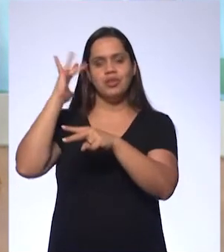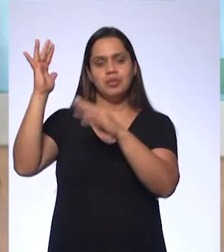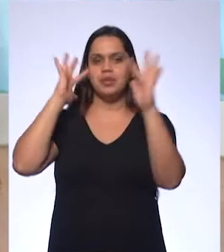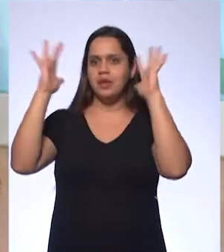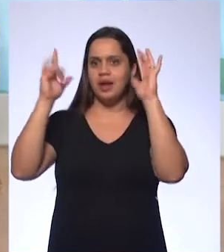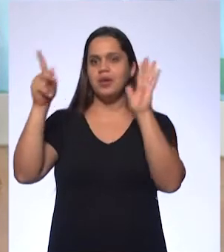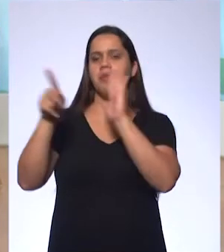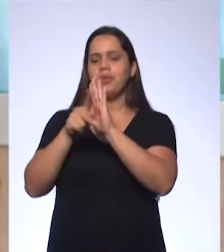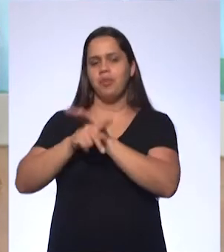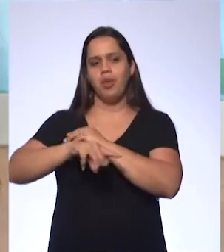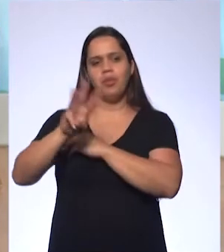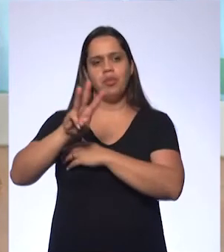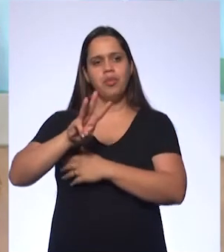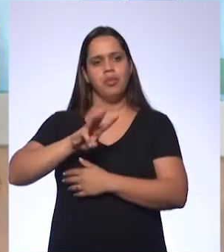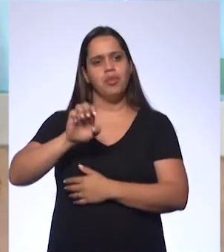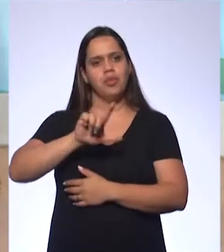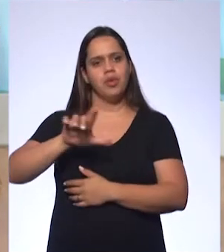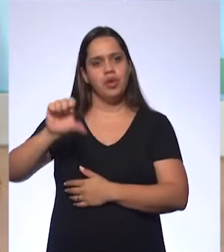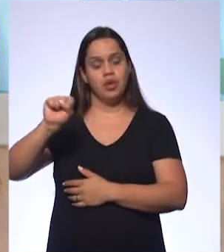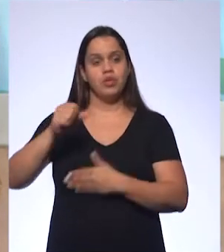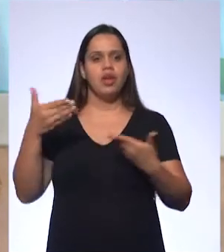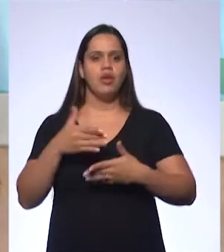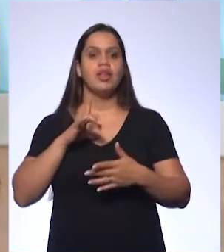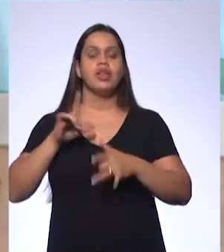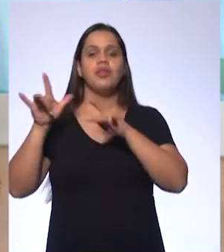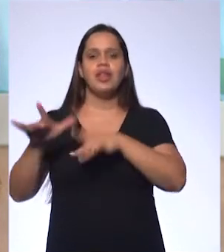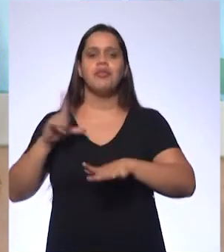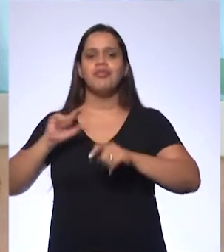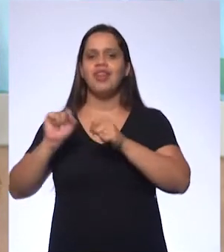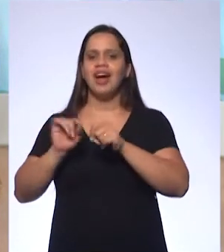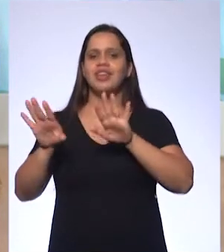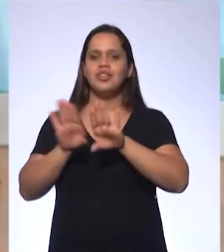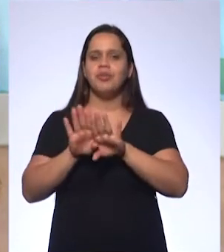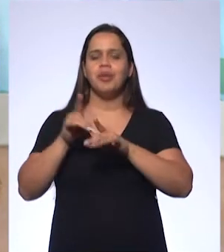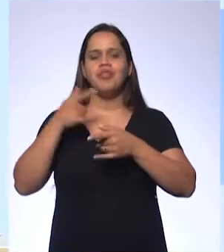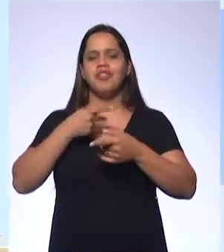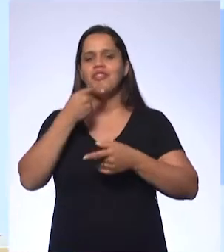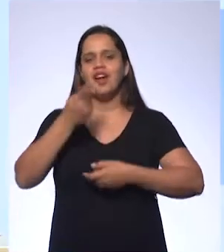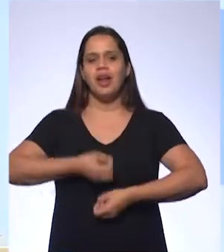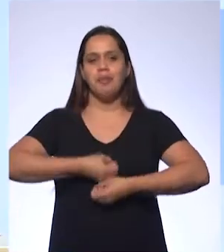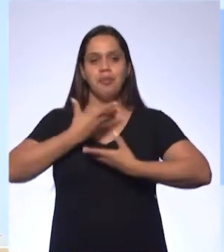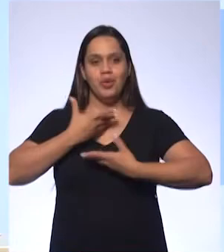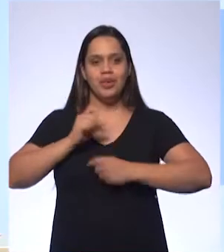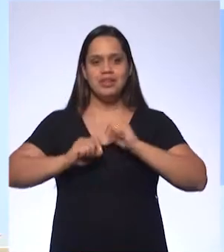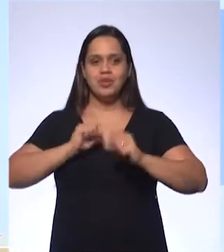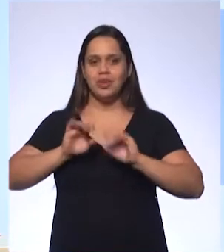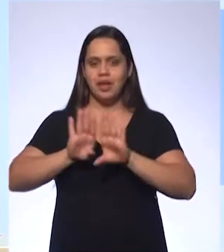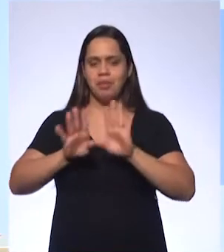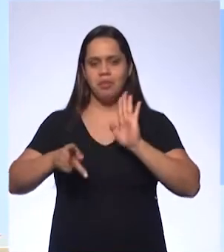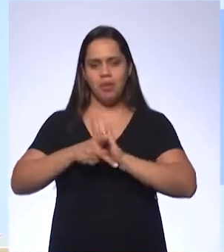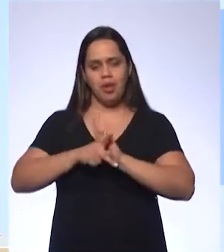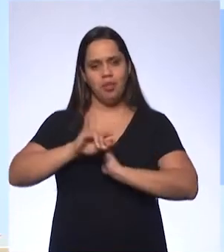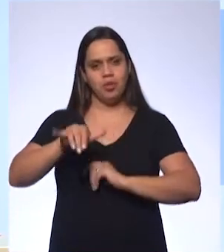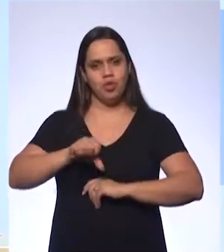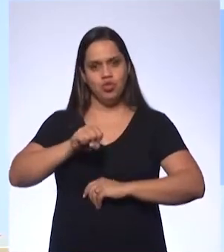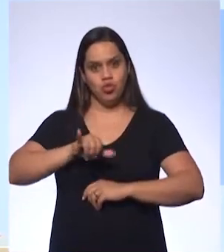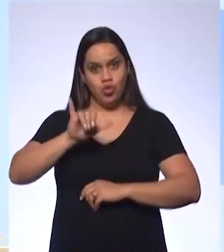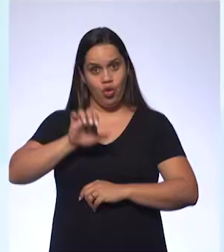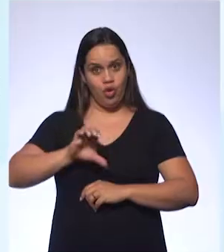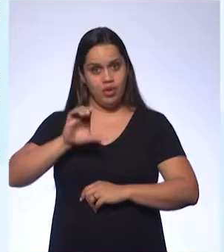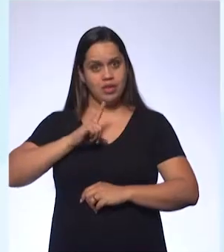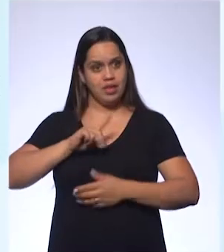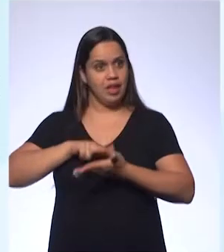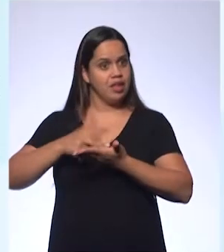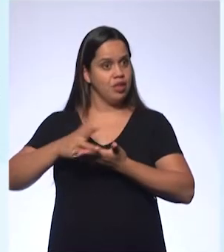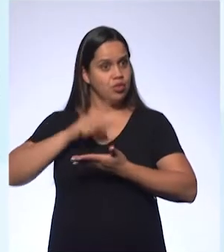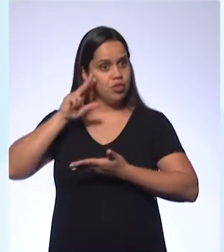Perfeito. E vai sobrar um tempinho agora para a gente falar um pouquinho da poesia imagética de James Joyce. Então a gente tem aí, traduzindo